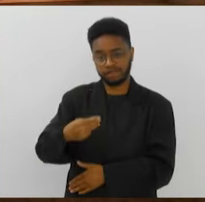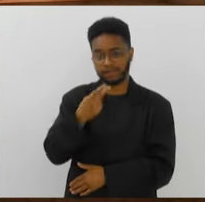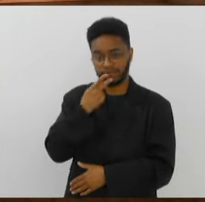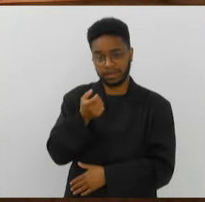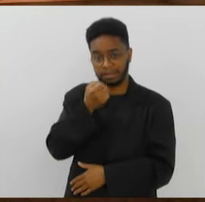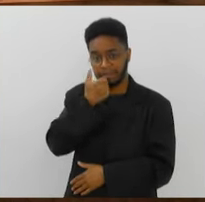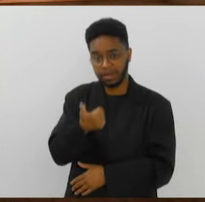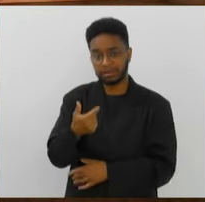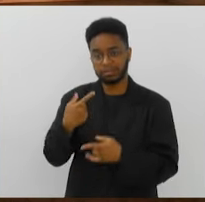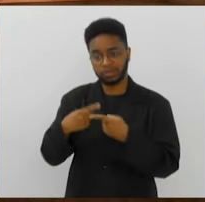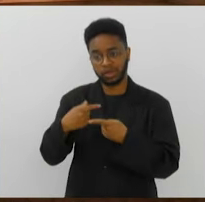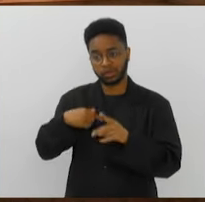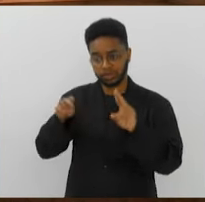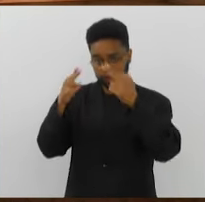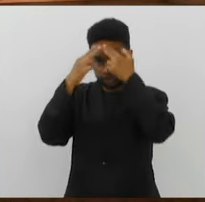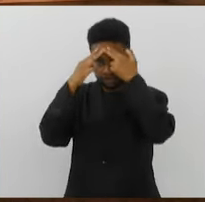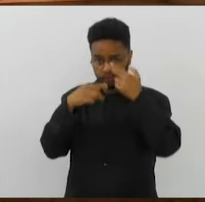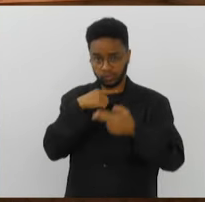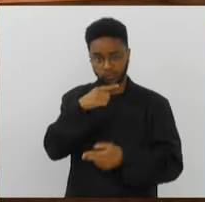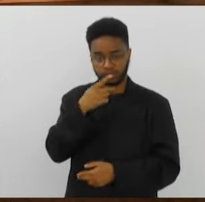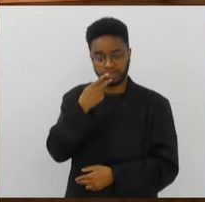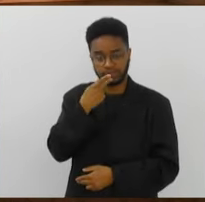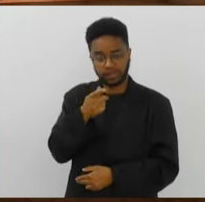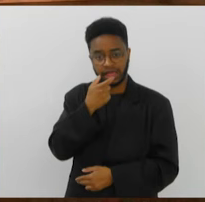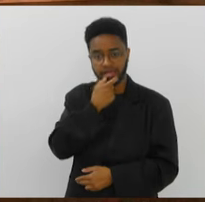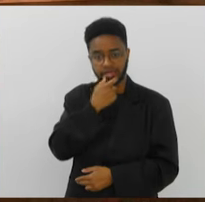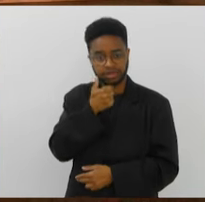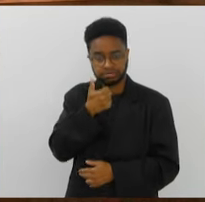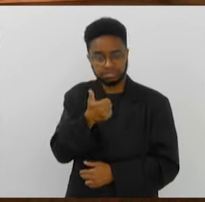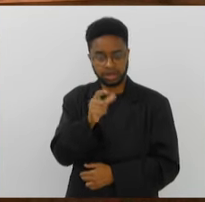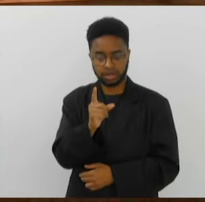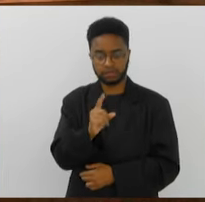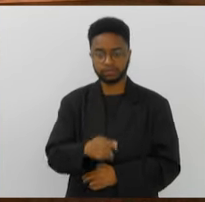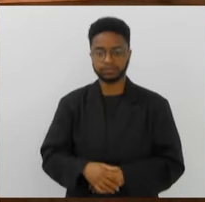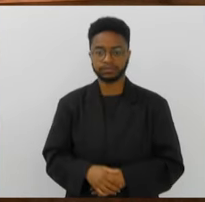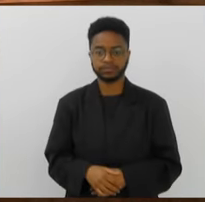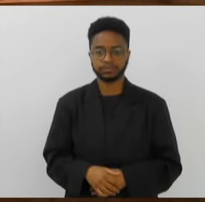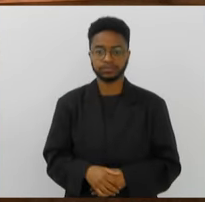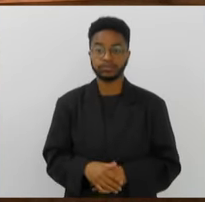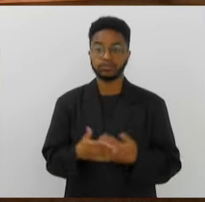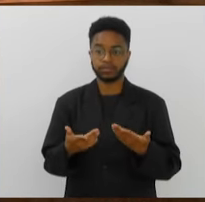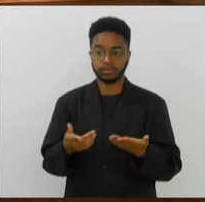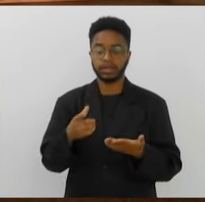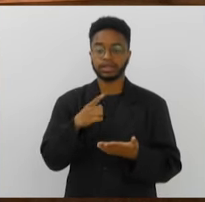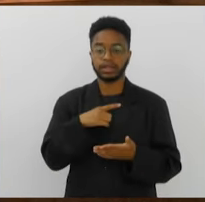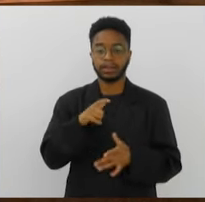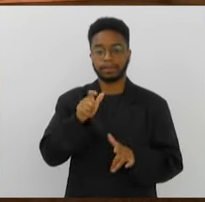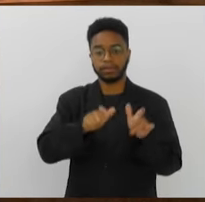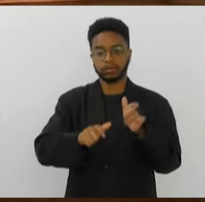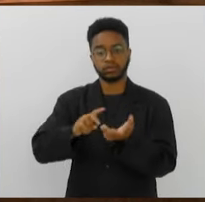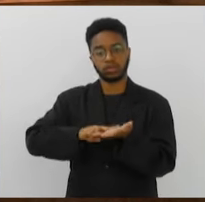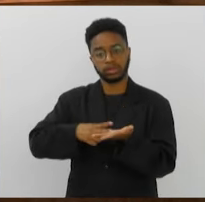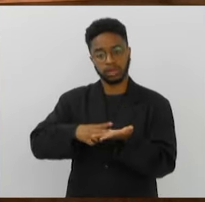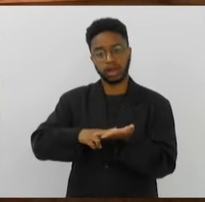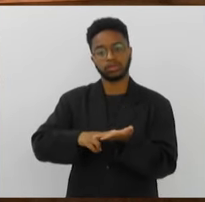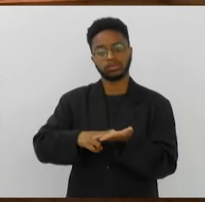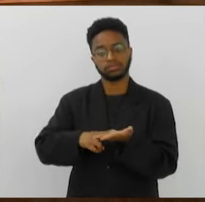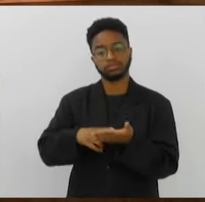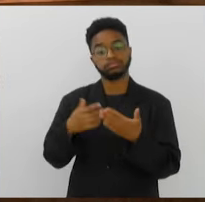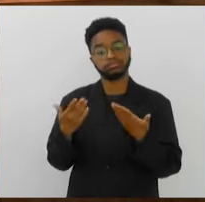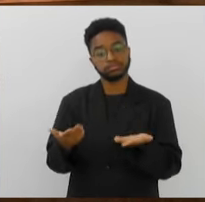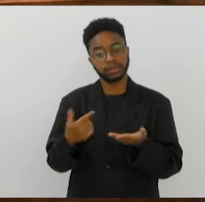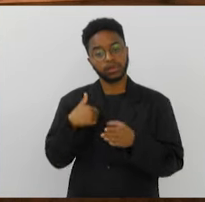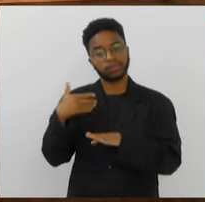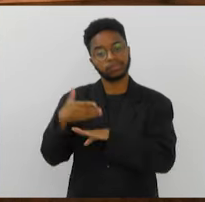que eu tenho de não falar bem inglês. E aí nós fomos, tínhamos intérpretes, né, no curso, e eu participei